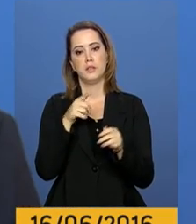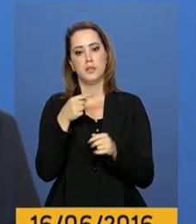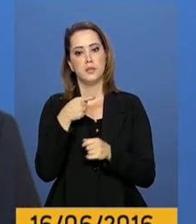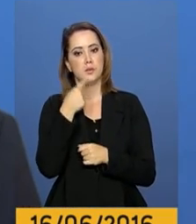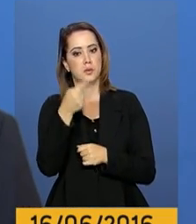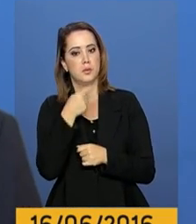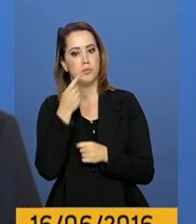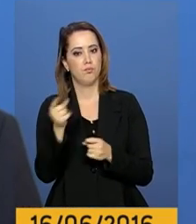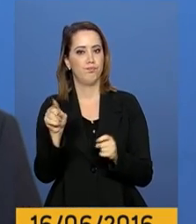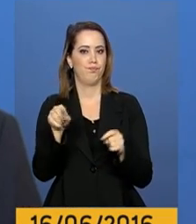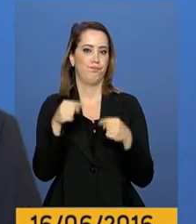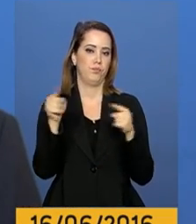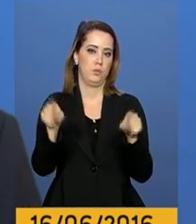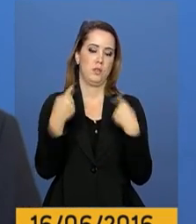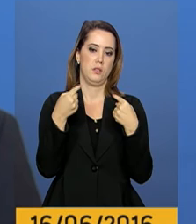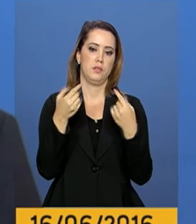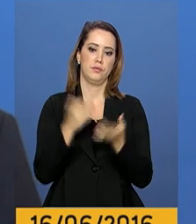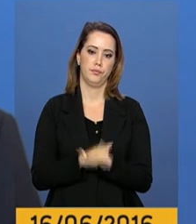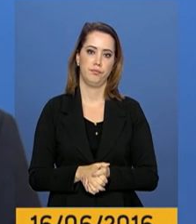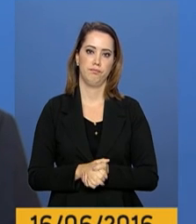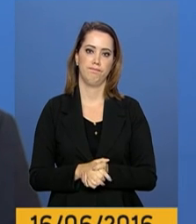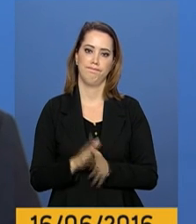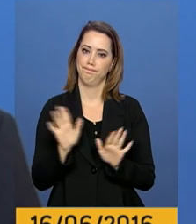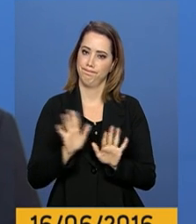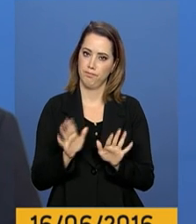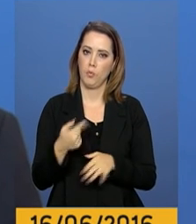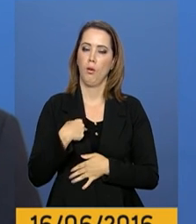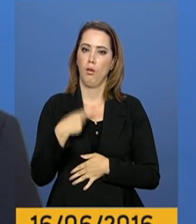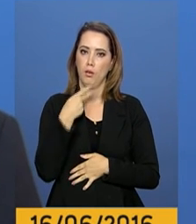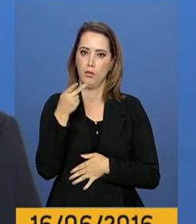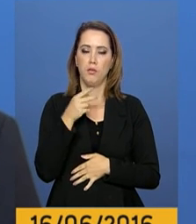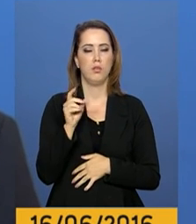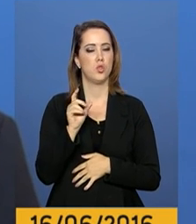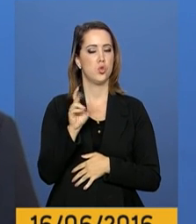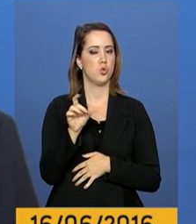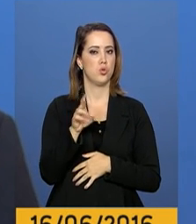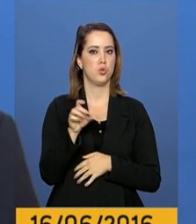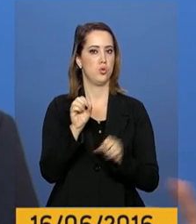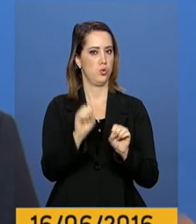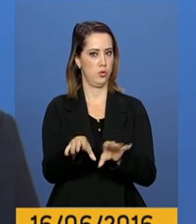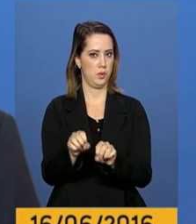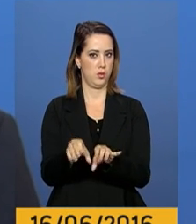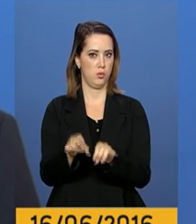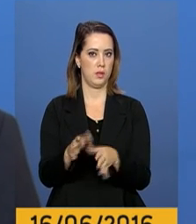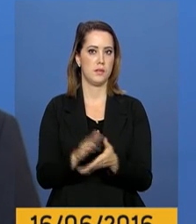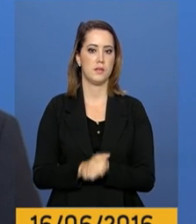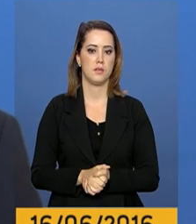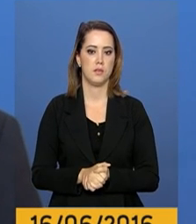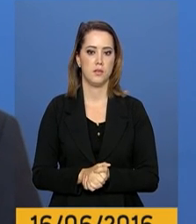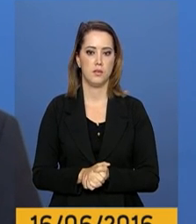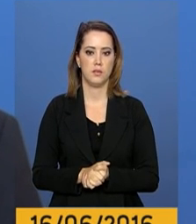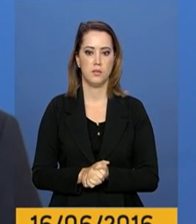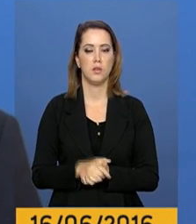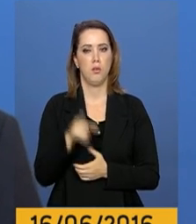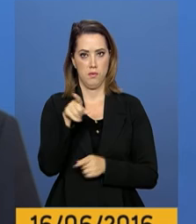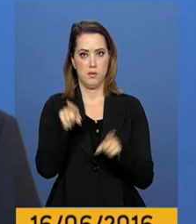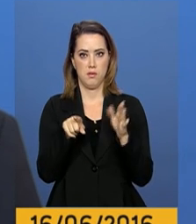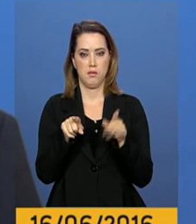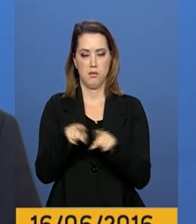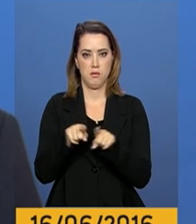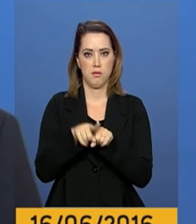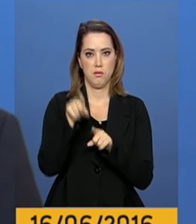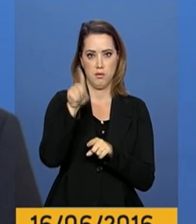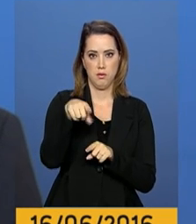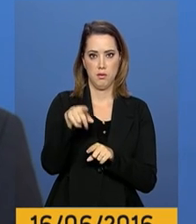eu, sinceramente, hoje eu vim falar sobre a educação. Só sobre a educação. Eu também é citado, né? Não, não sou citado. Não